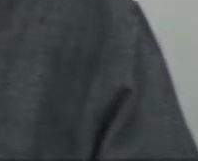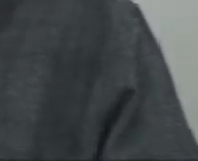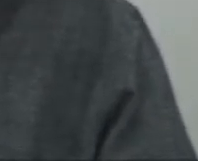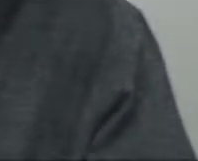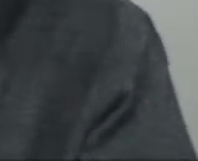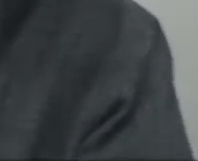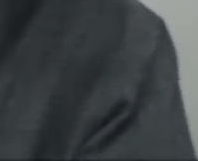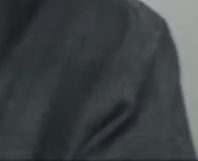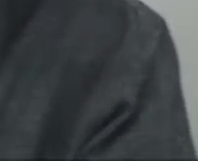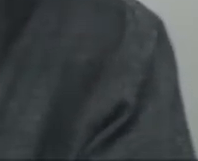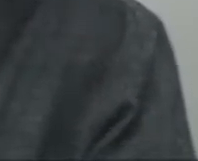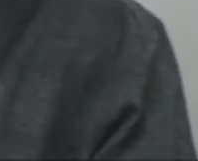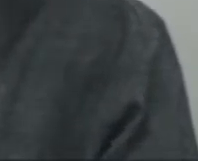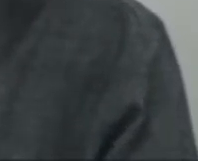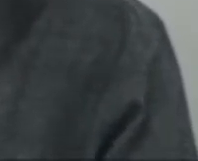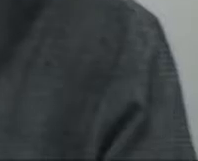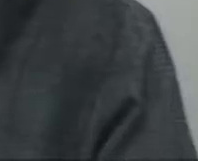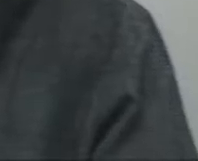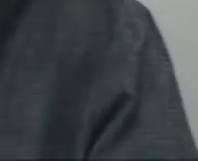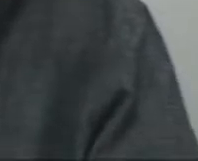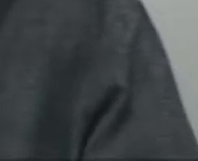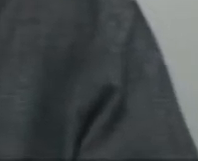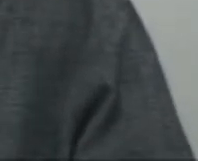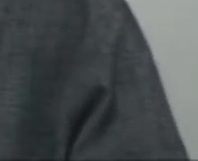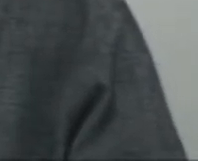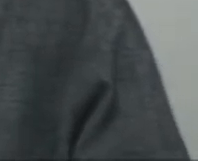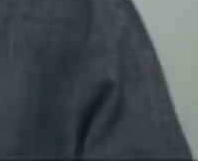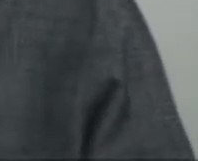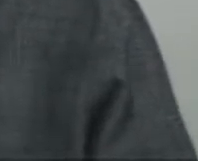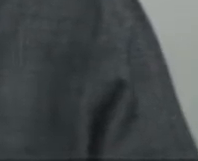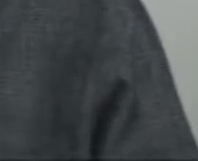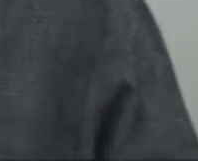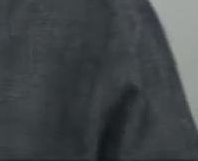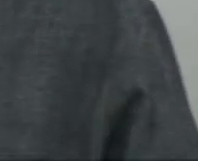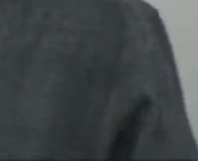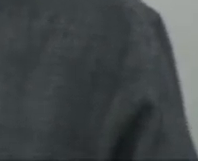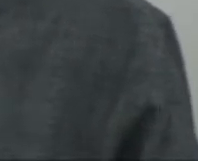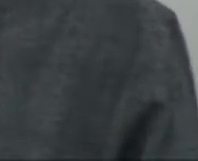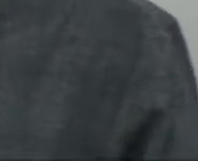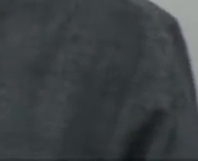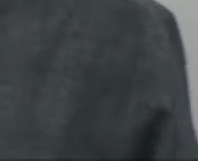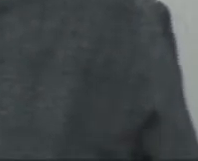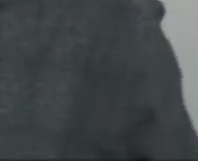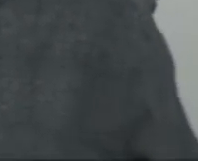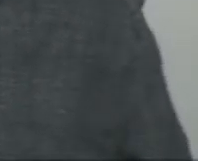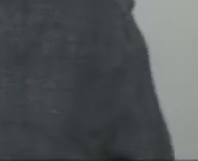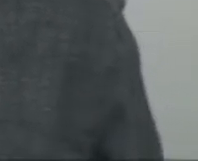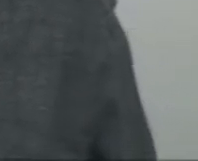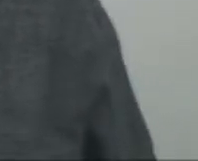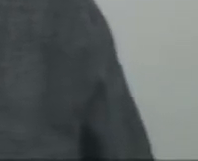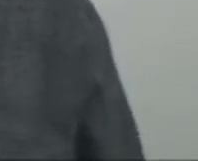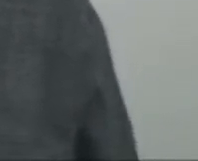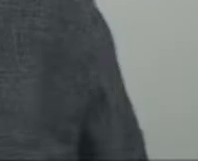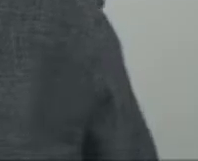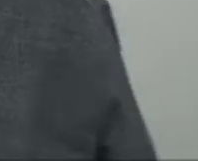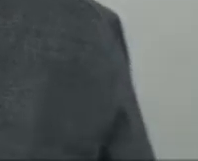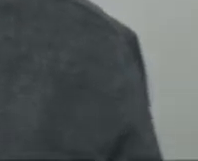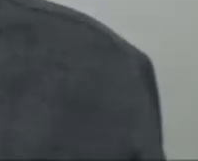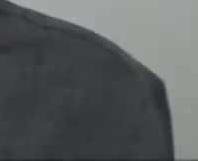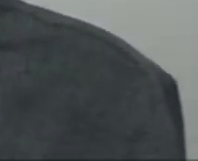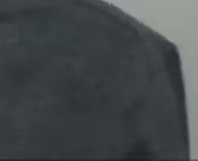realmente, voto favorável a esse projeto, com muita honra, com muita satisfação, até porque as comissões ainda vão continuar tendo essa